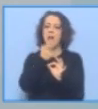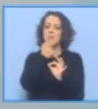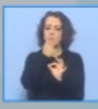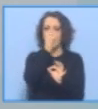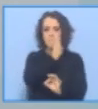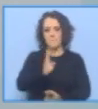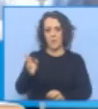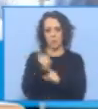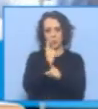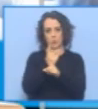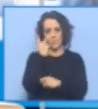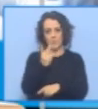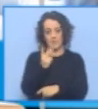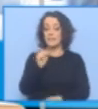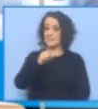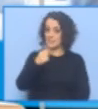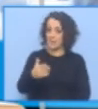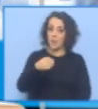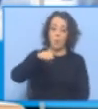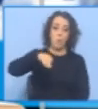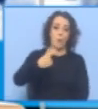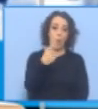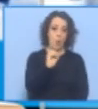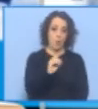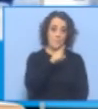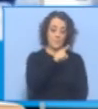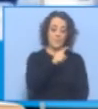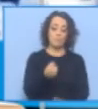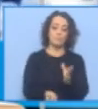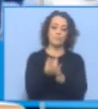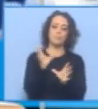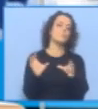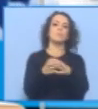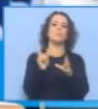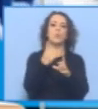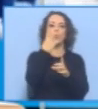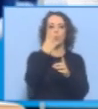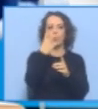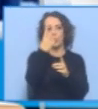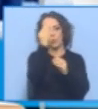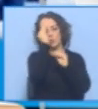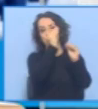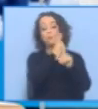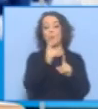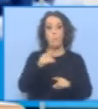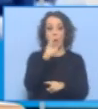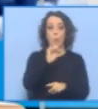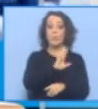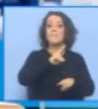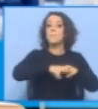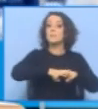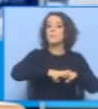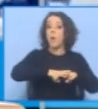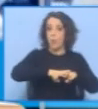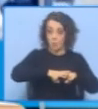vida. Exato. Paulo, curiosamente, não foi ele a formar esta comunidade, foi um discípulo seu. Ele estava na prisão,